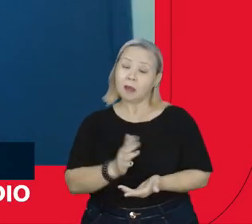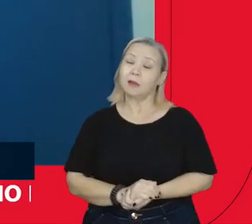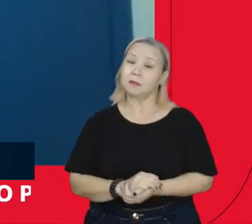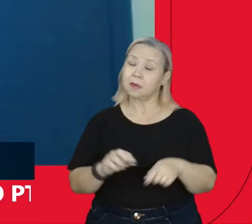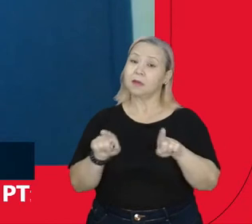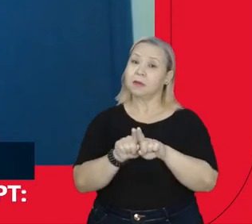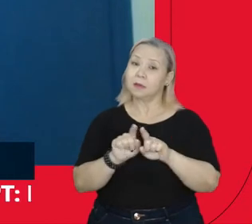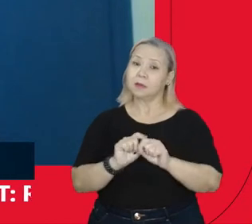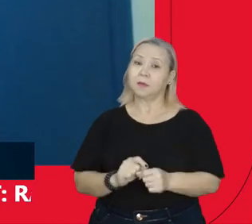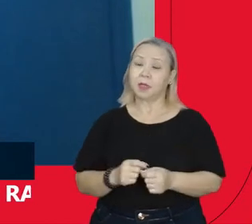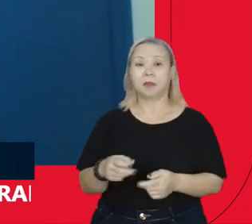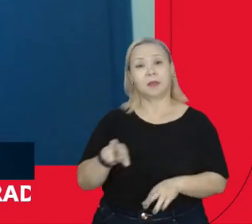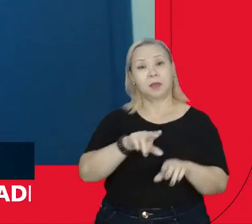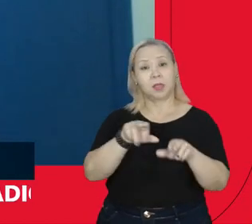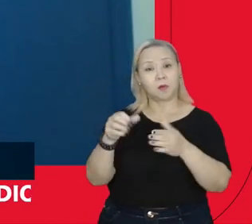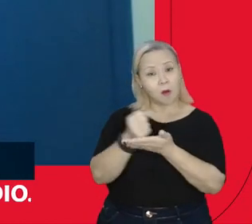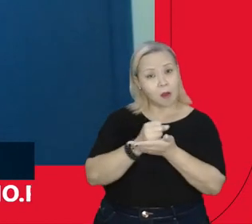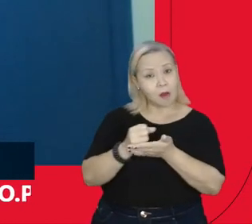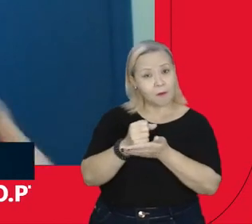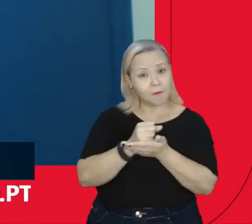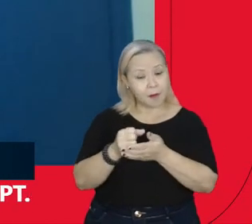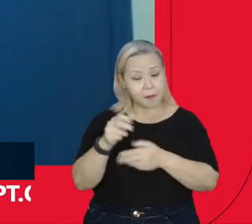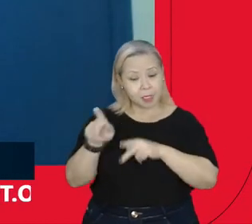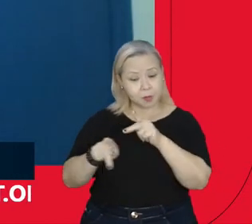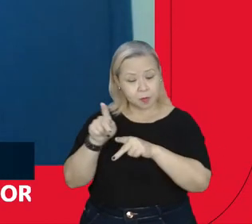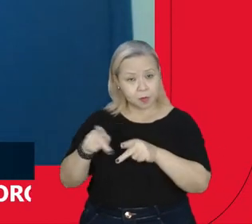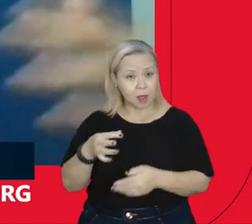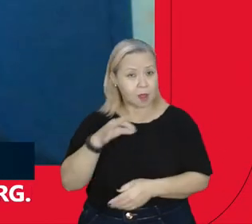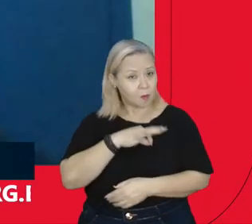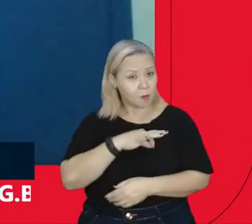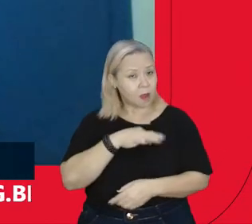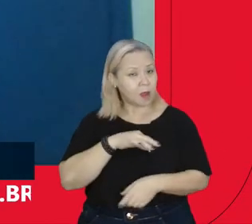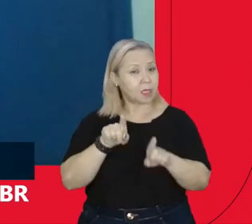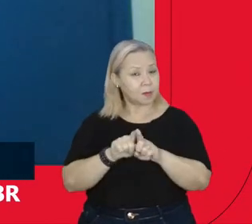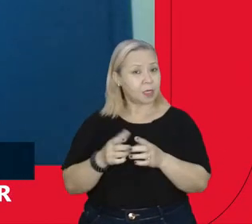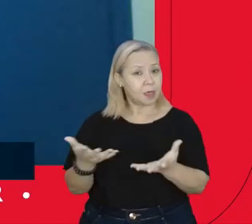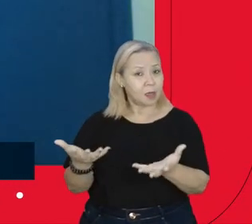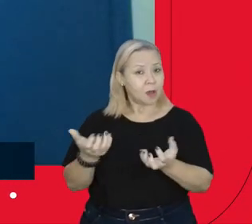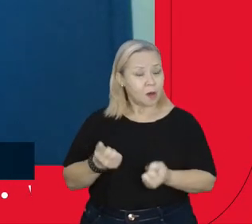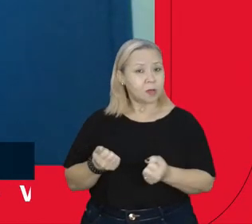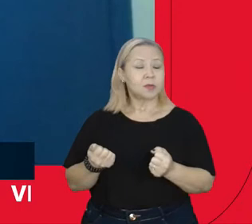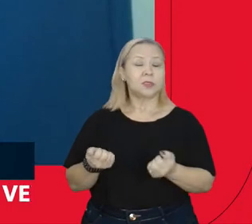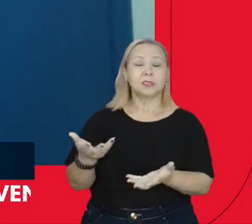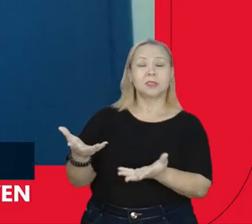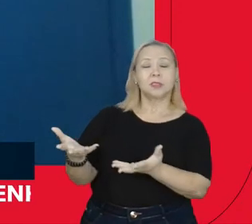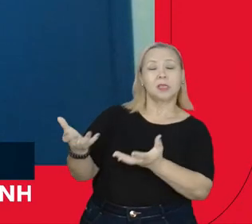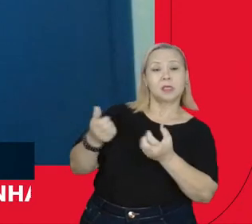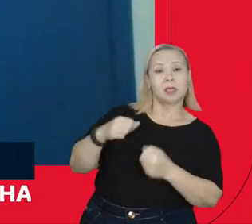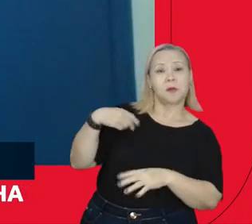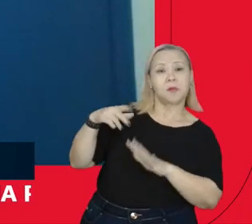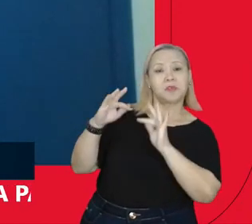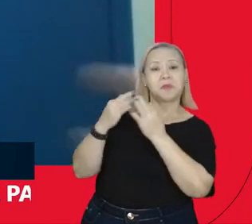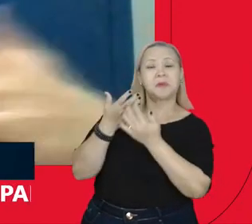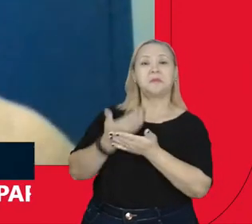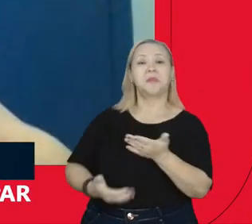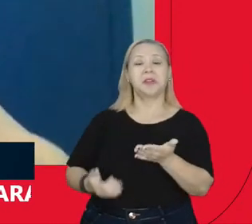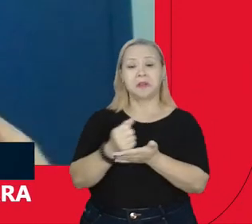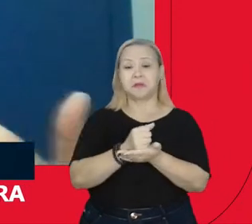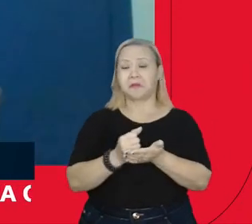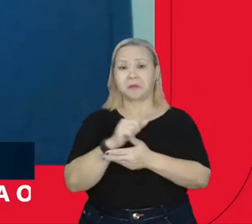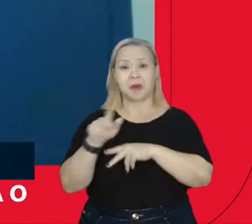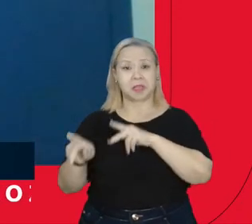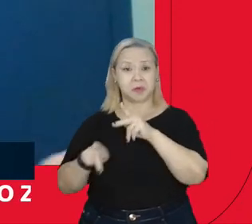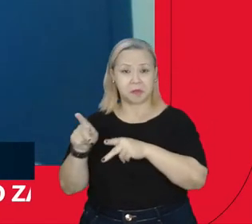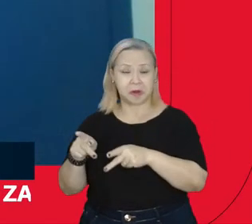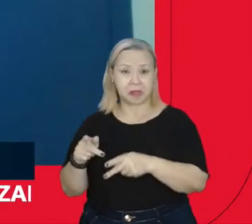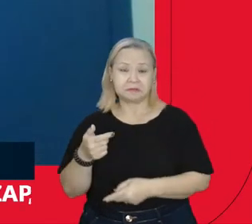a farmácia popular era uma renda indireta. Né? Hoje, quem recebe Bolsa Família e perdeu farmácia popular, ou aqui tem farmácia popular, se